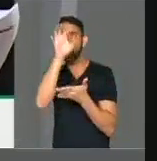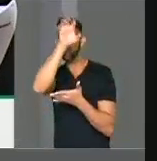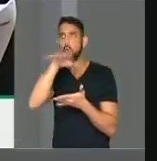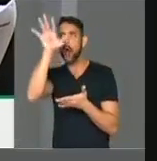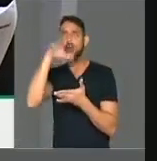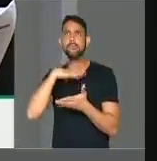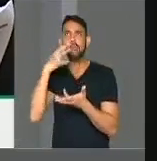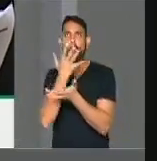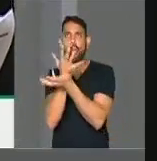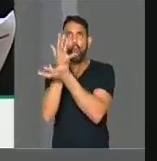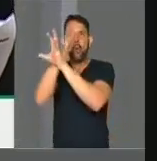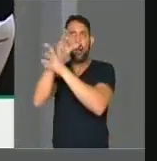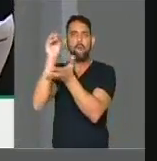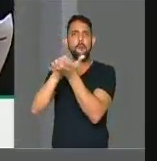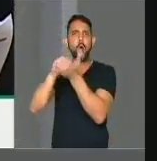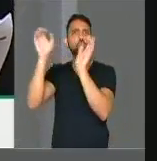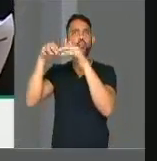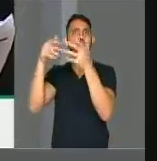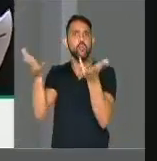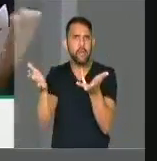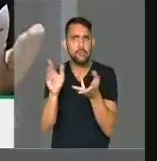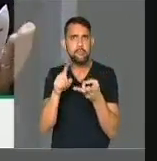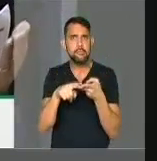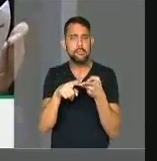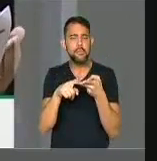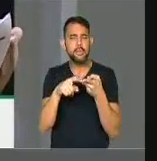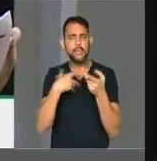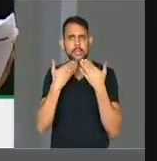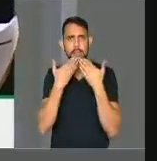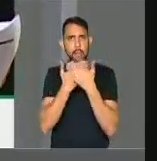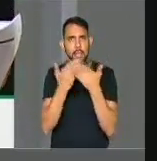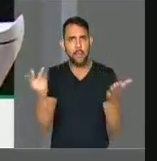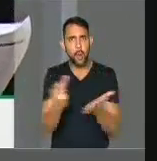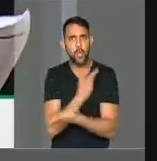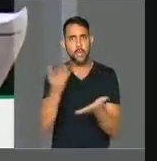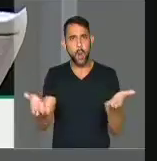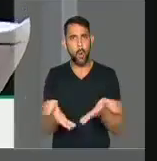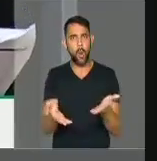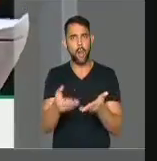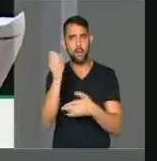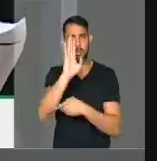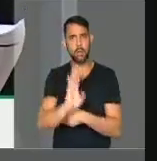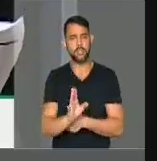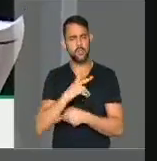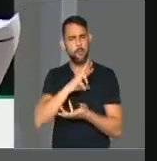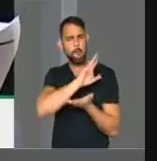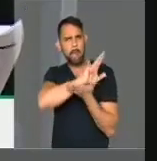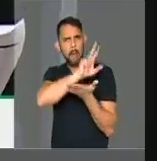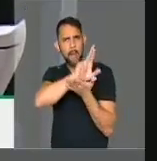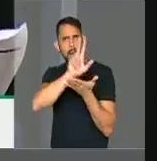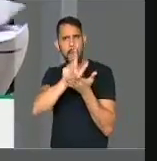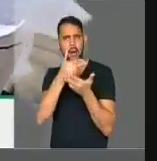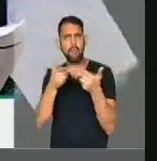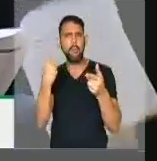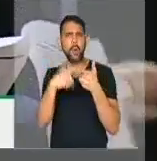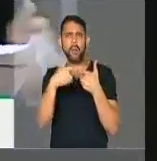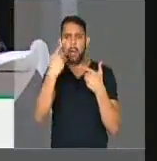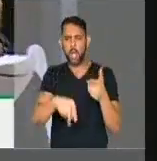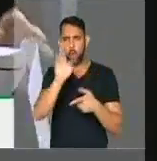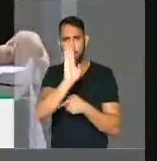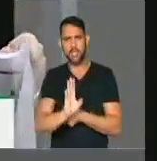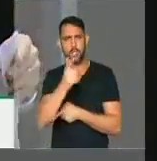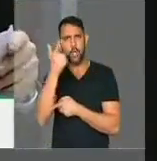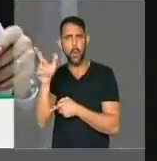outras regiões, vai ter escassez de chuva. E é esse que se apresenta hoje, em várias situações, não só